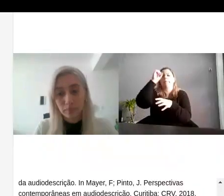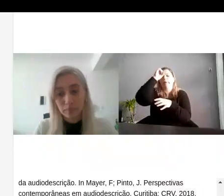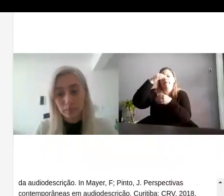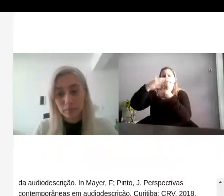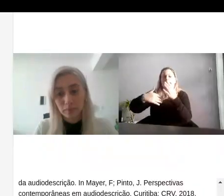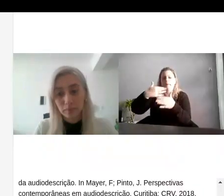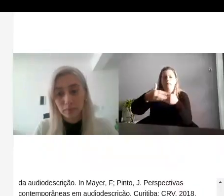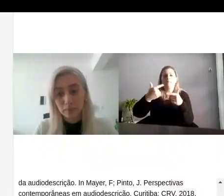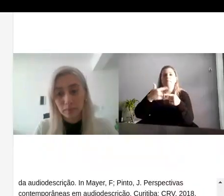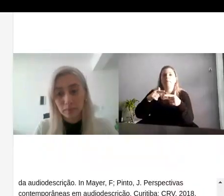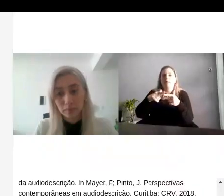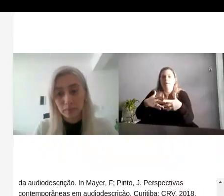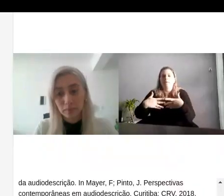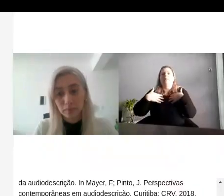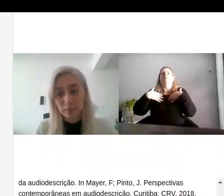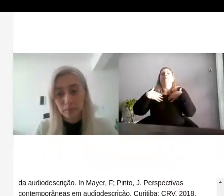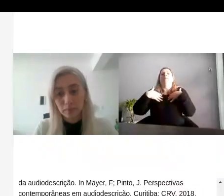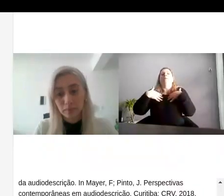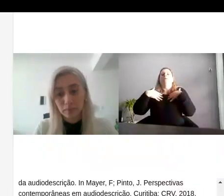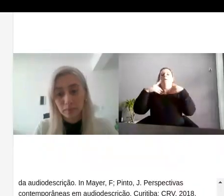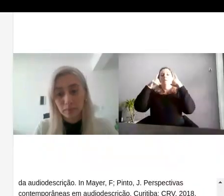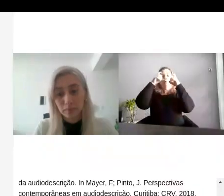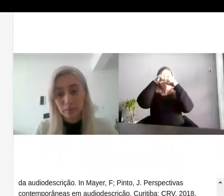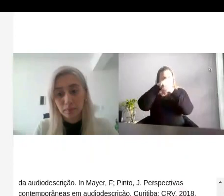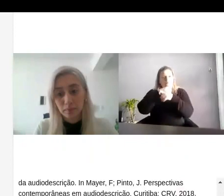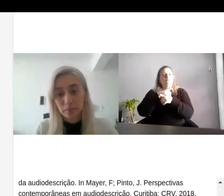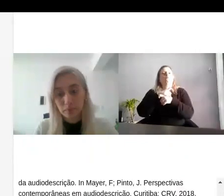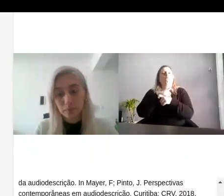foi muito difícil de fazer. Nós participamos